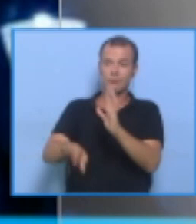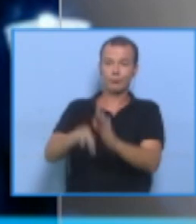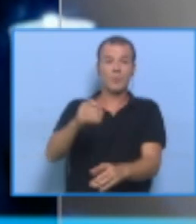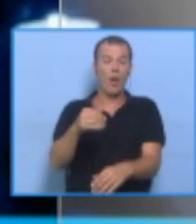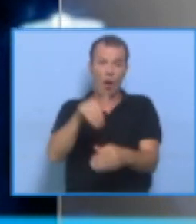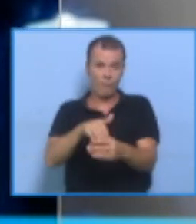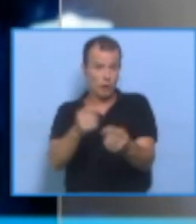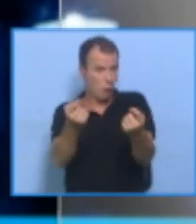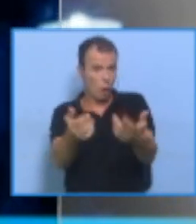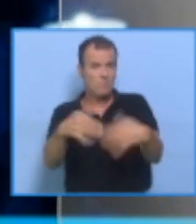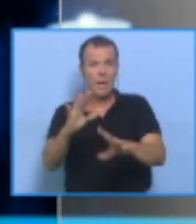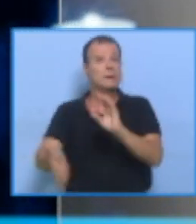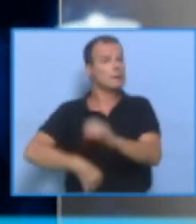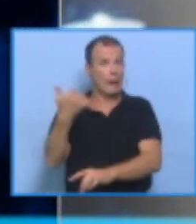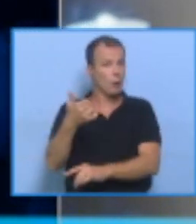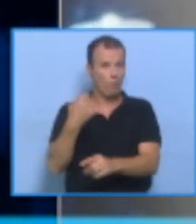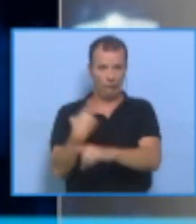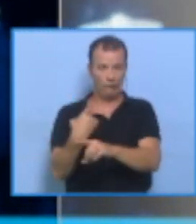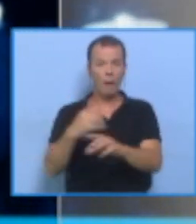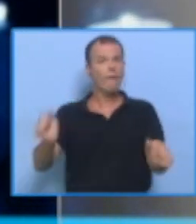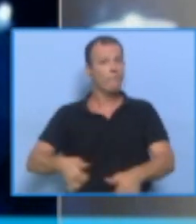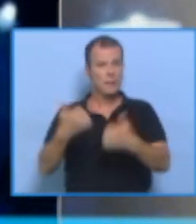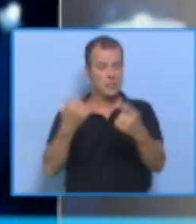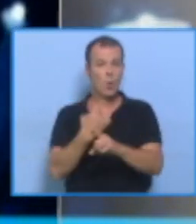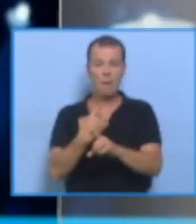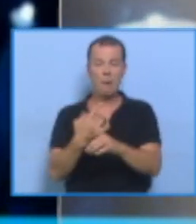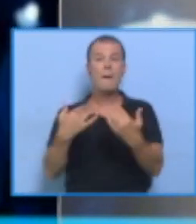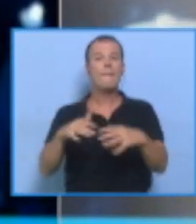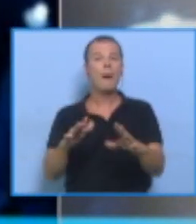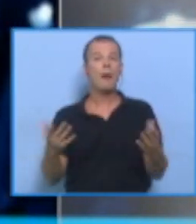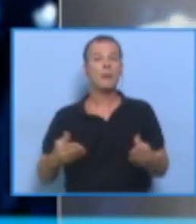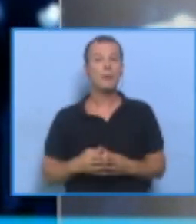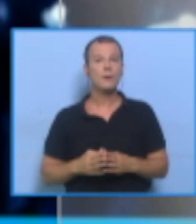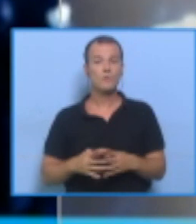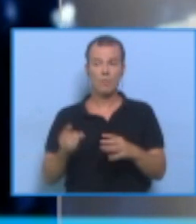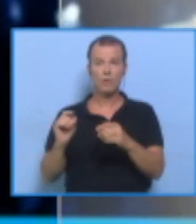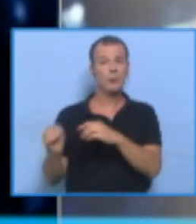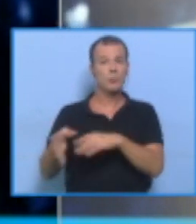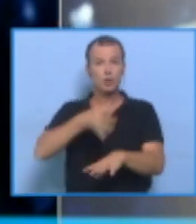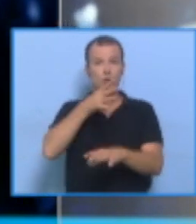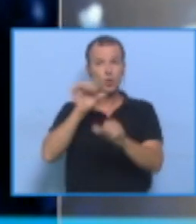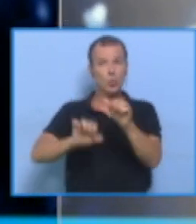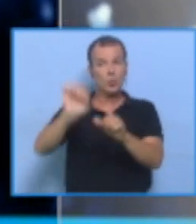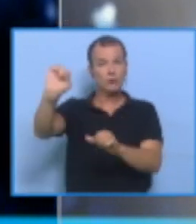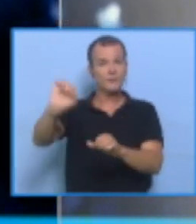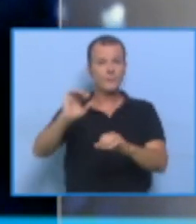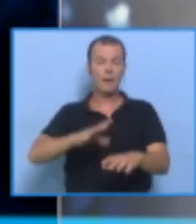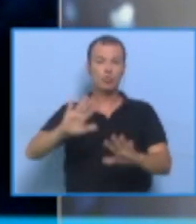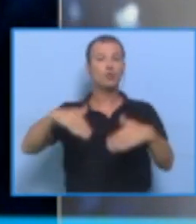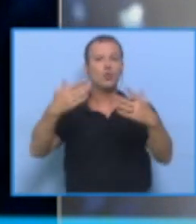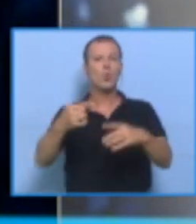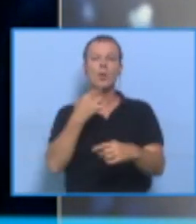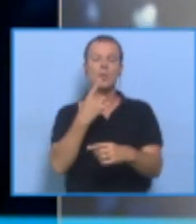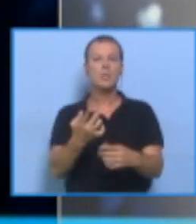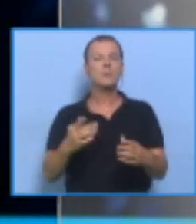votos, mas ganhou, venceu o escrutínio e que no seu discurso inicial fez